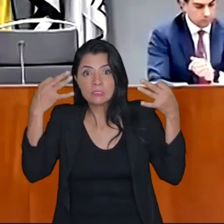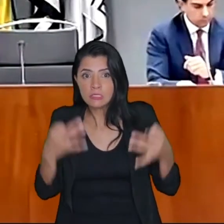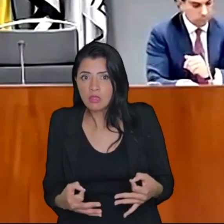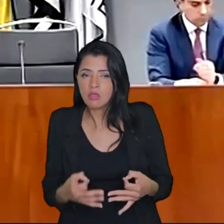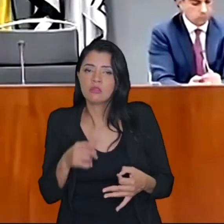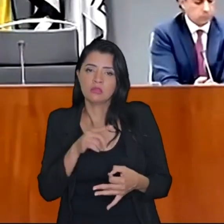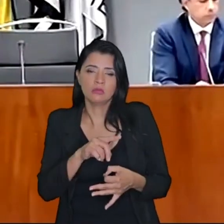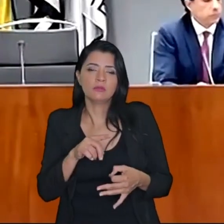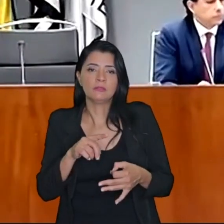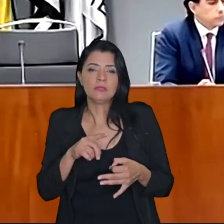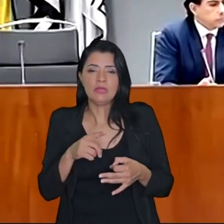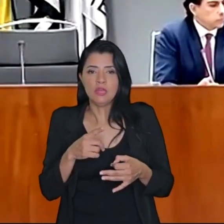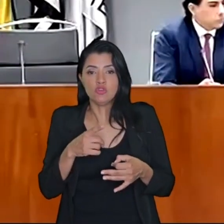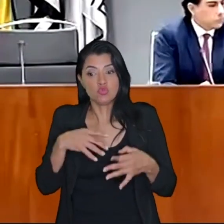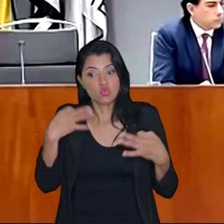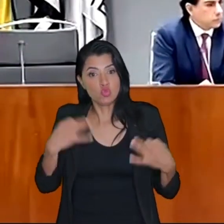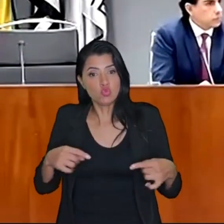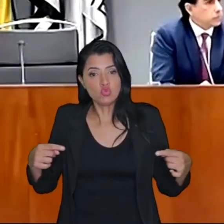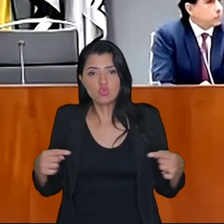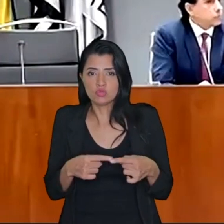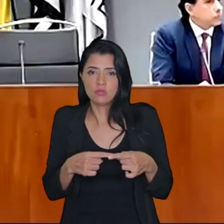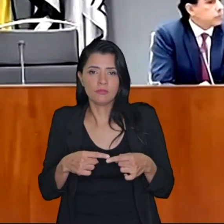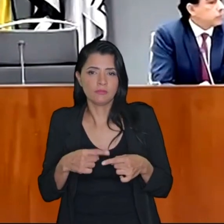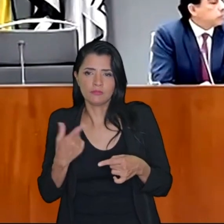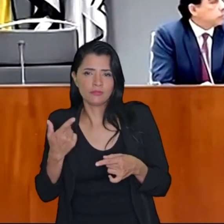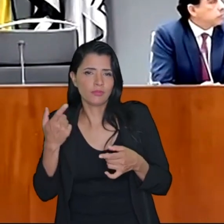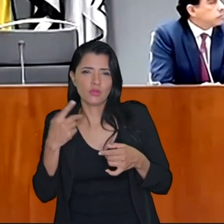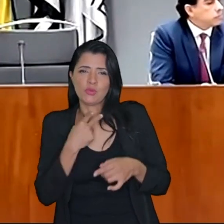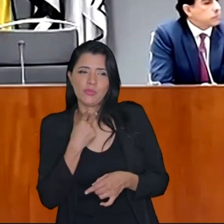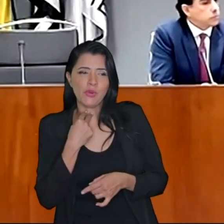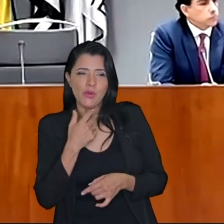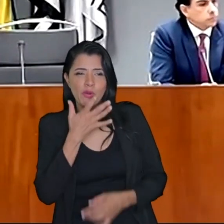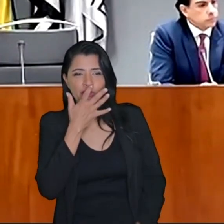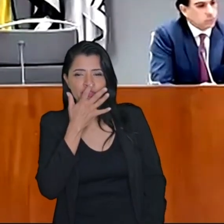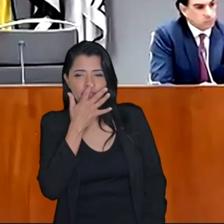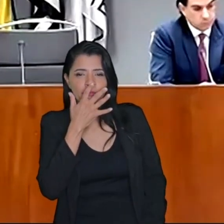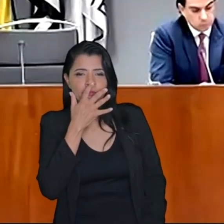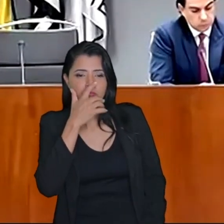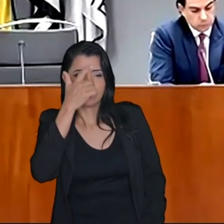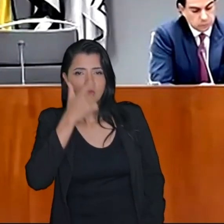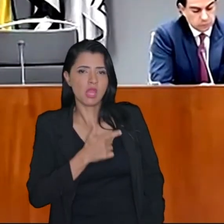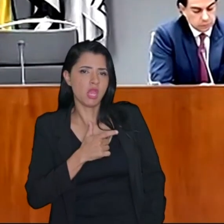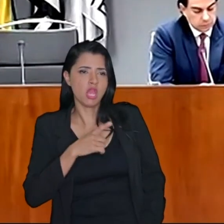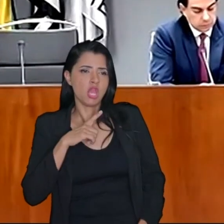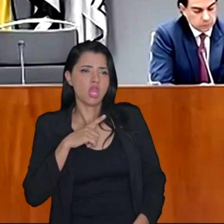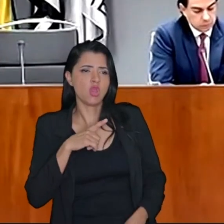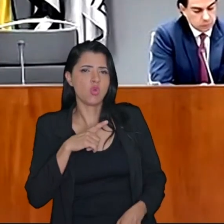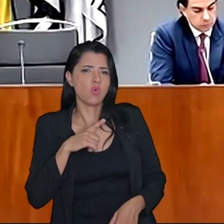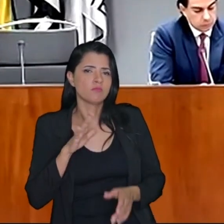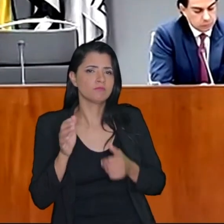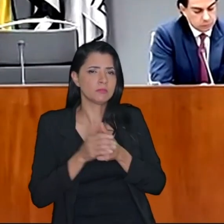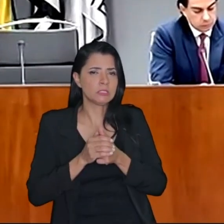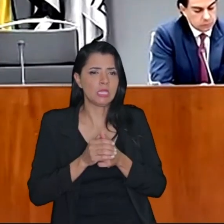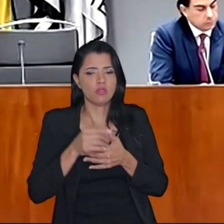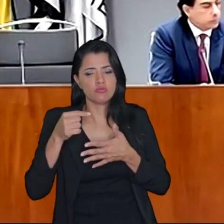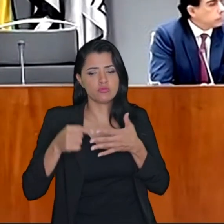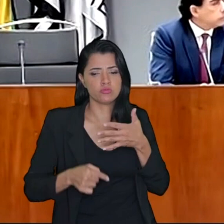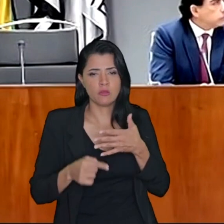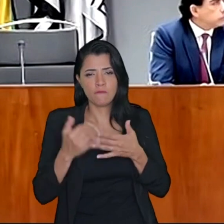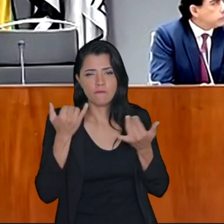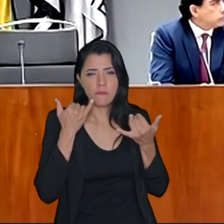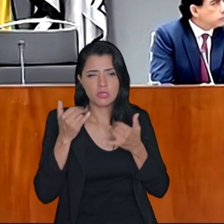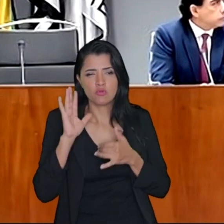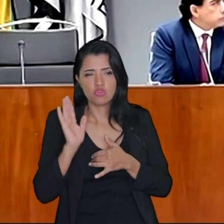negociação justa. O Estado não pode se valer da posição dele, de detentor de um acervo probatório maior, como